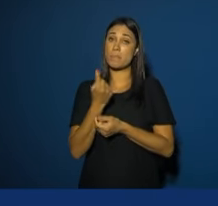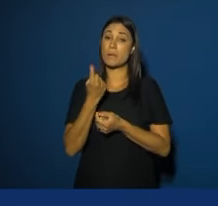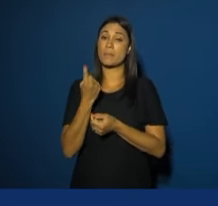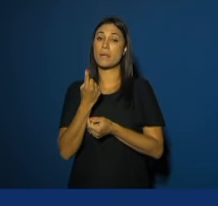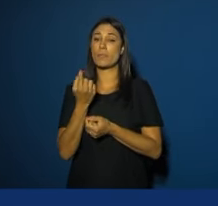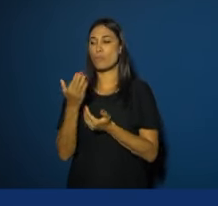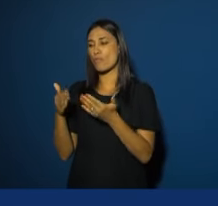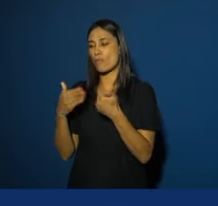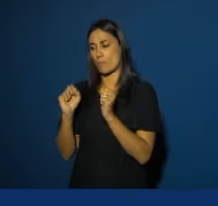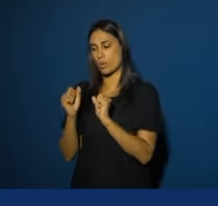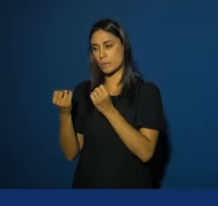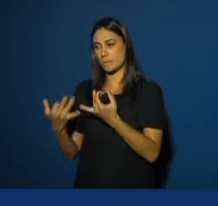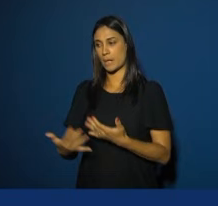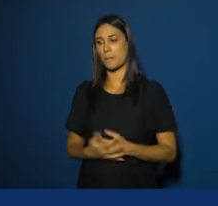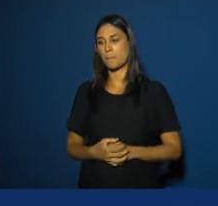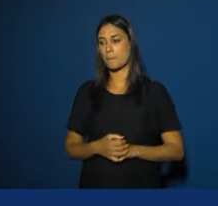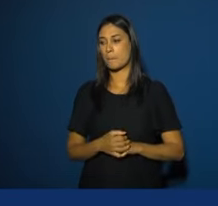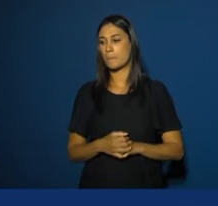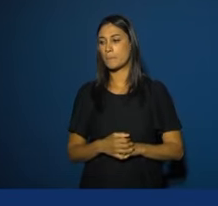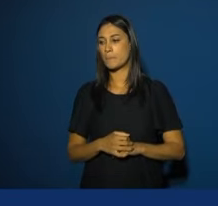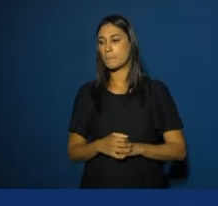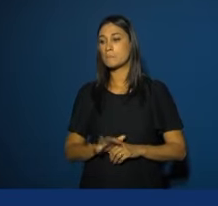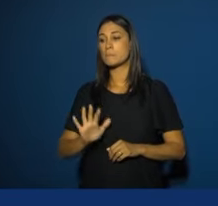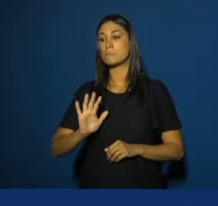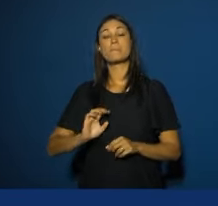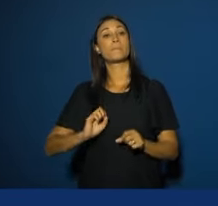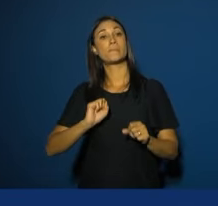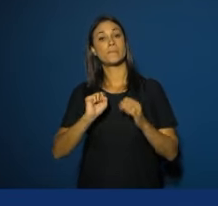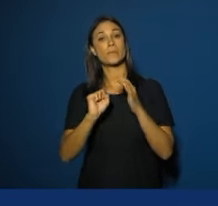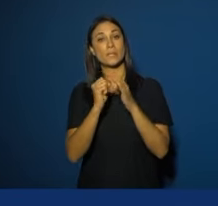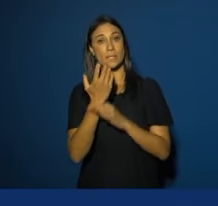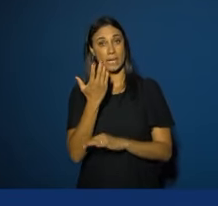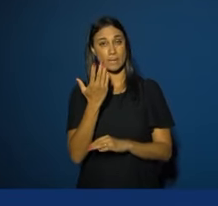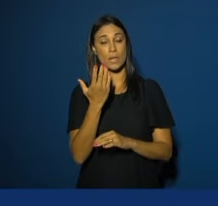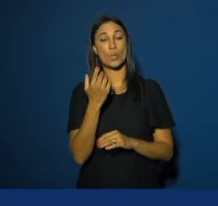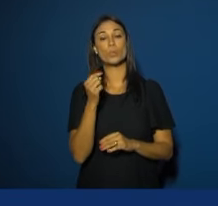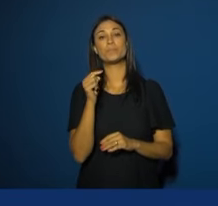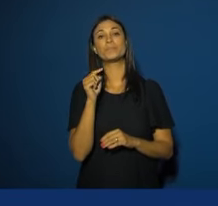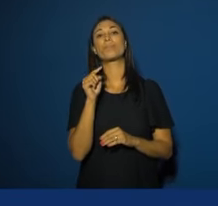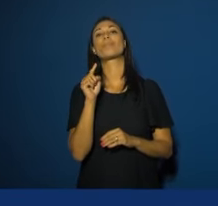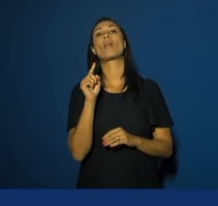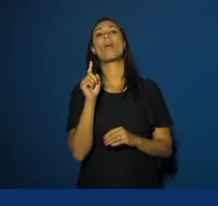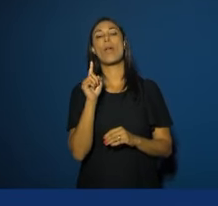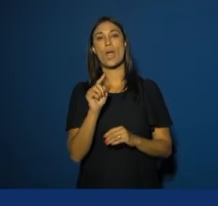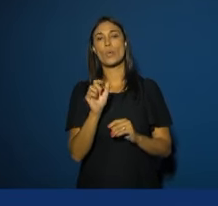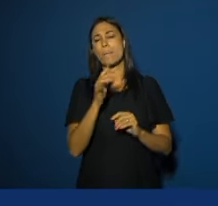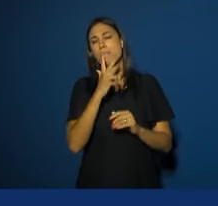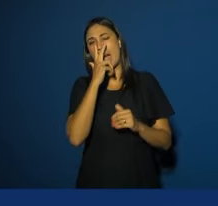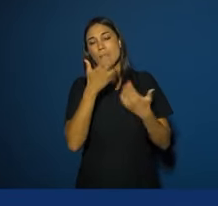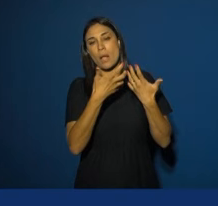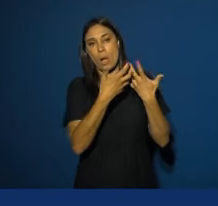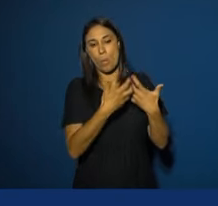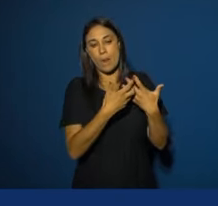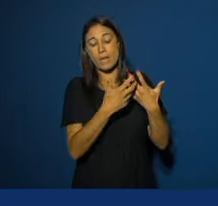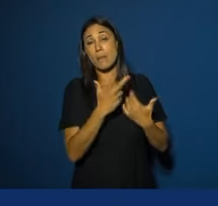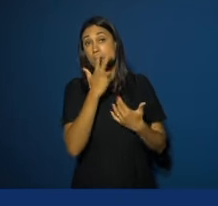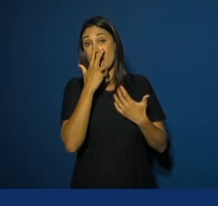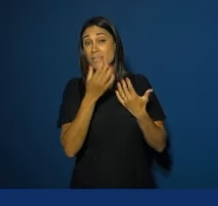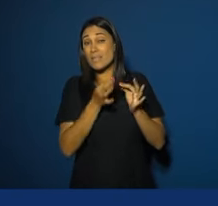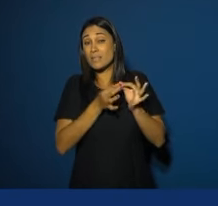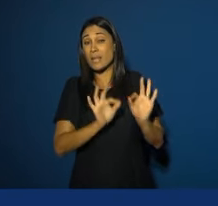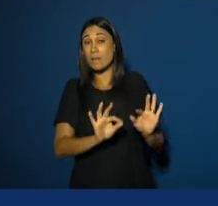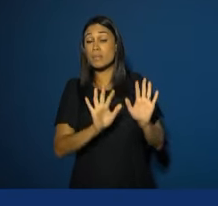plano por favor a a construção disso que é uma construção que parece complexa ela foi simples porque